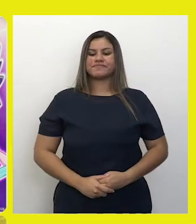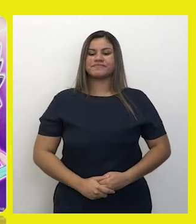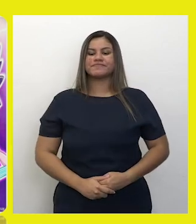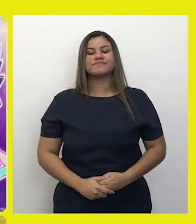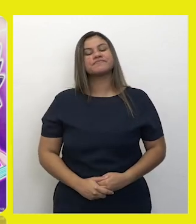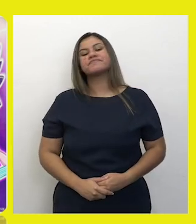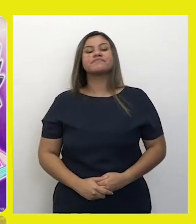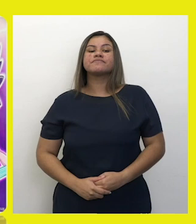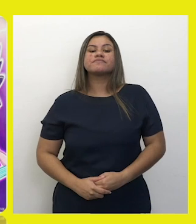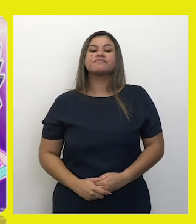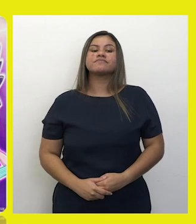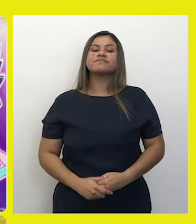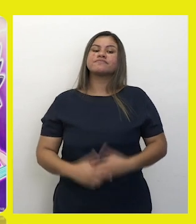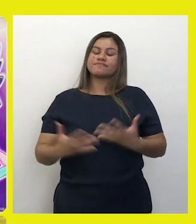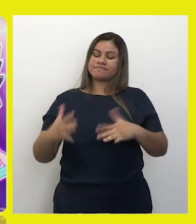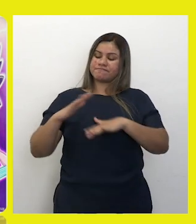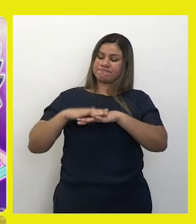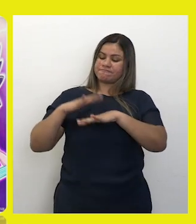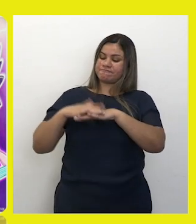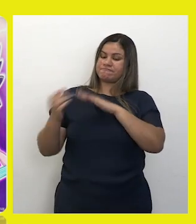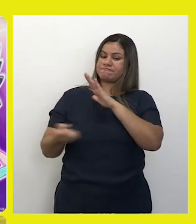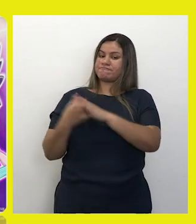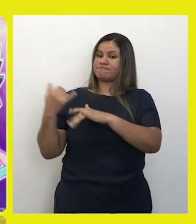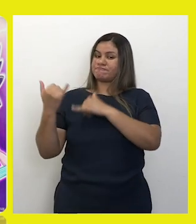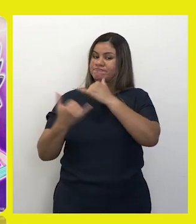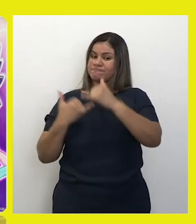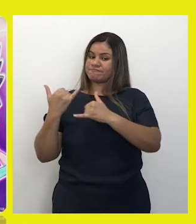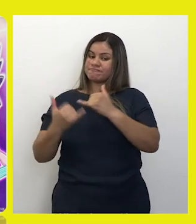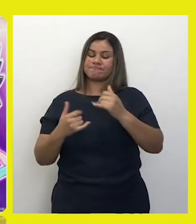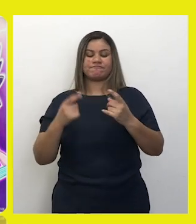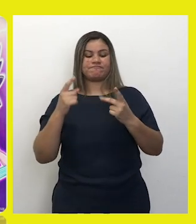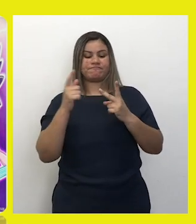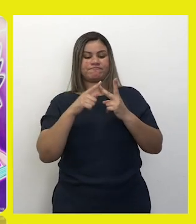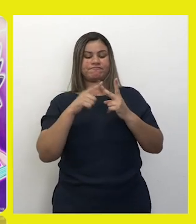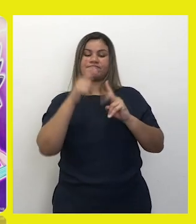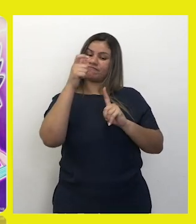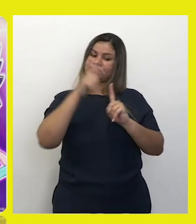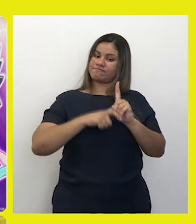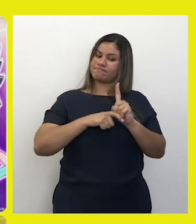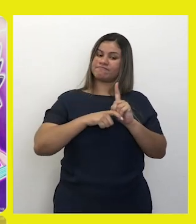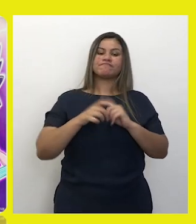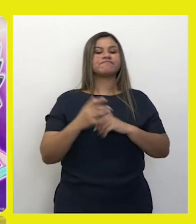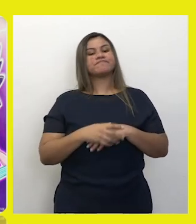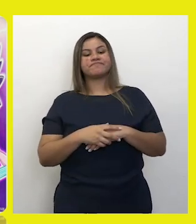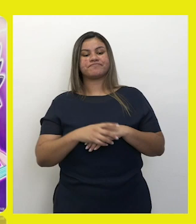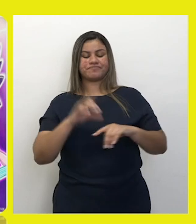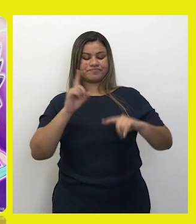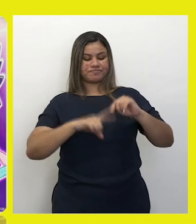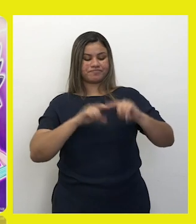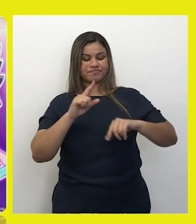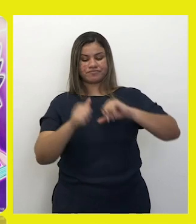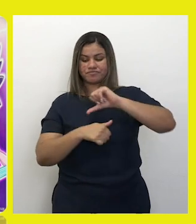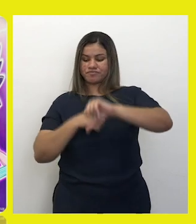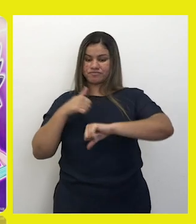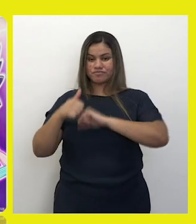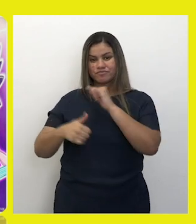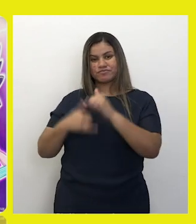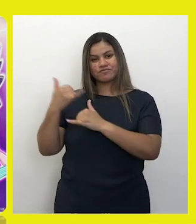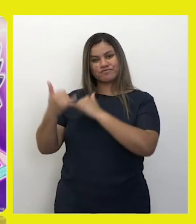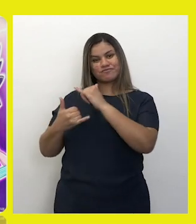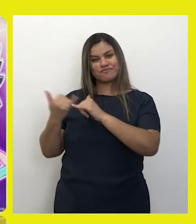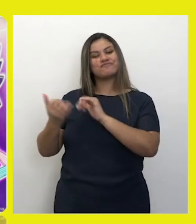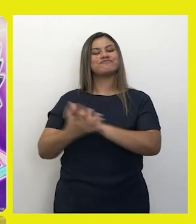né? Inventar uma brincadeira, quando a gente cria personagens, transformar um objeto num